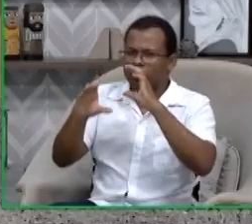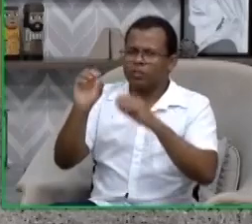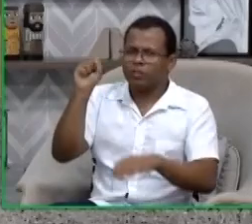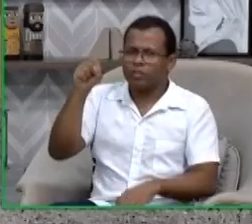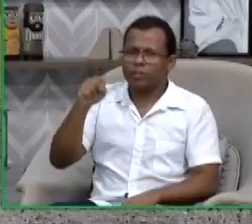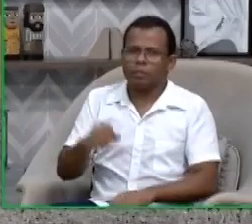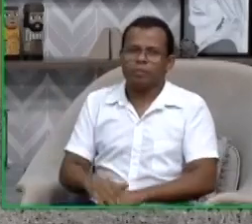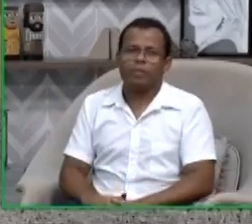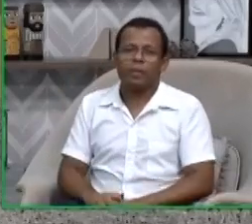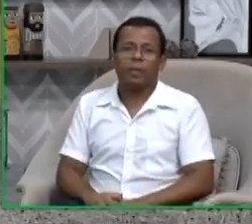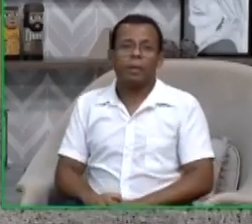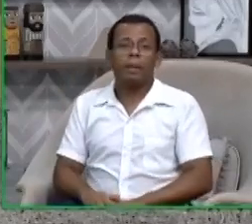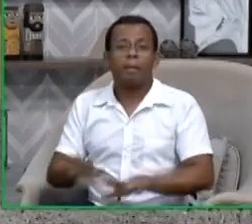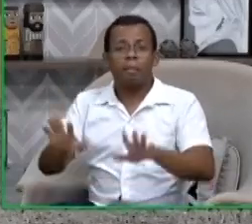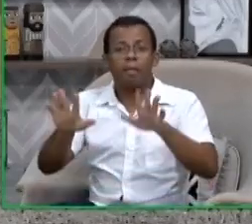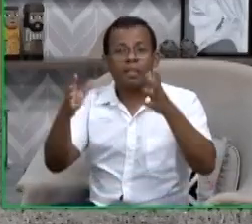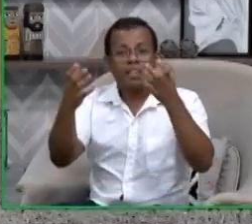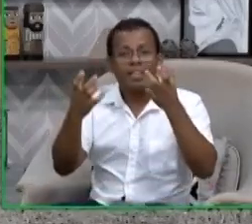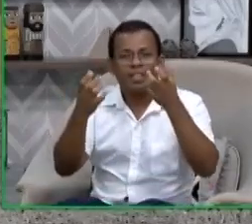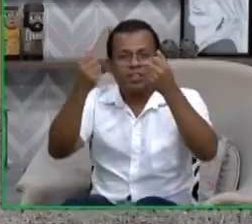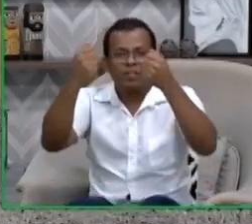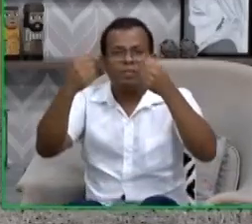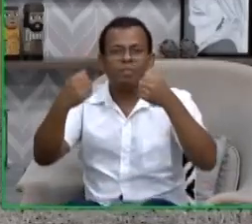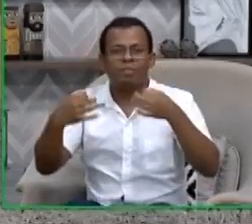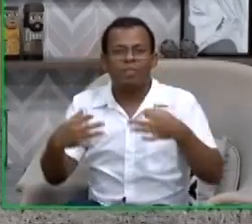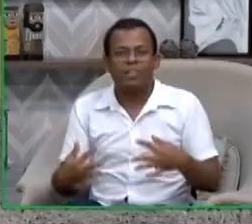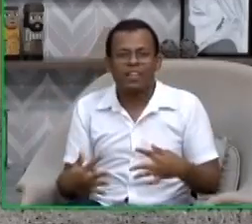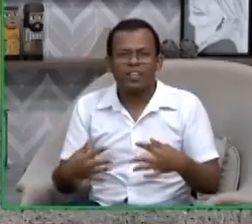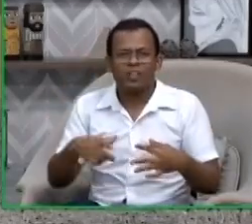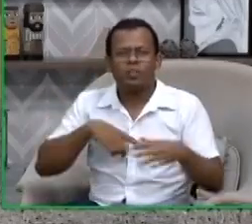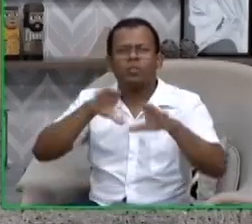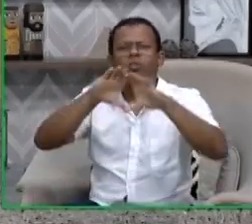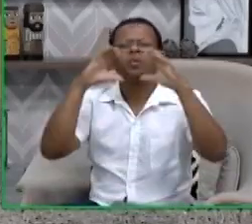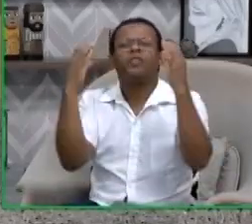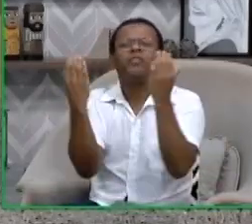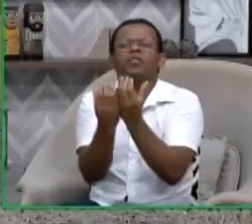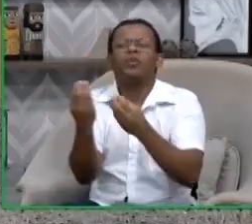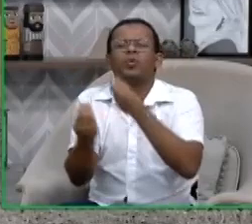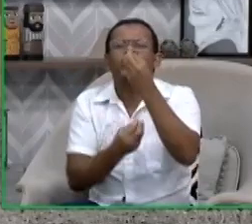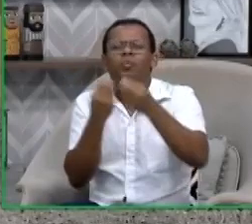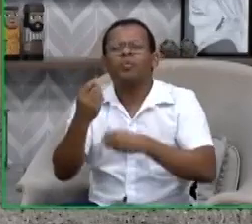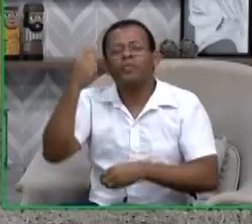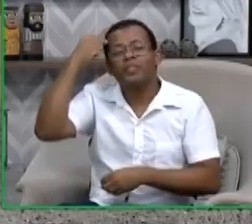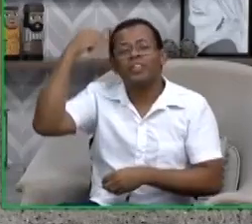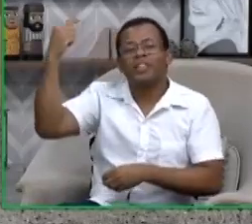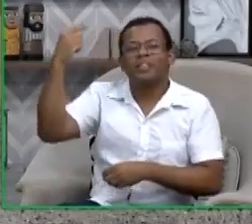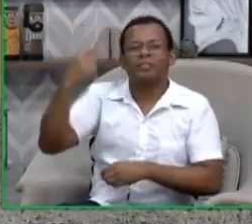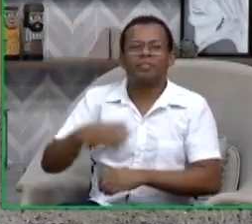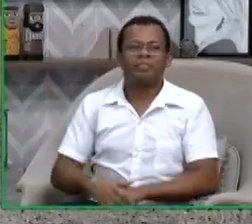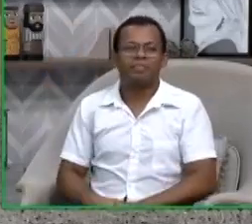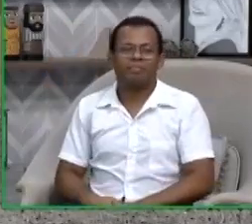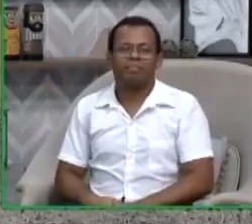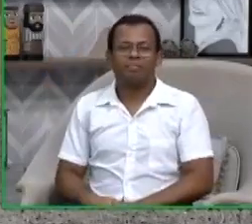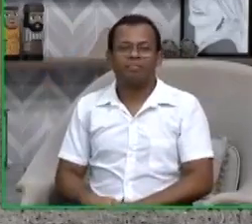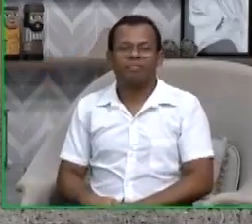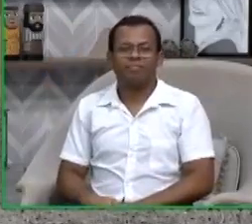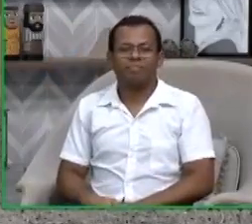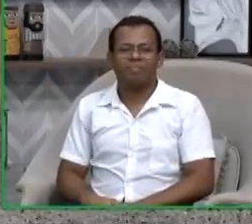isso. Mas agora eu queria que vocês falassem um pouco sobre esse evento, como é que surgiu a ideia de promovê-lo.